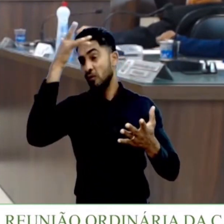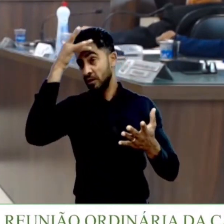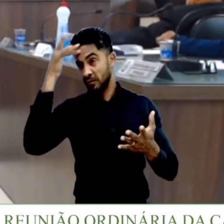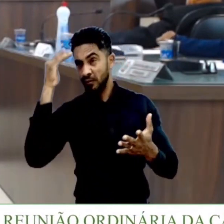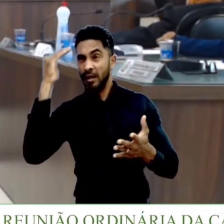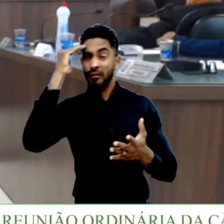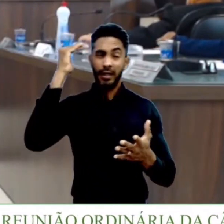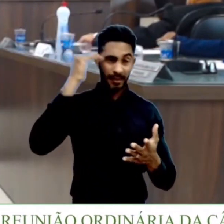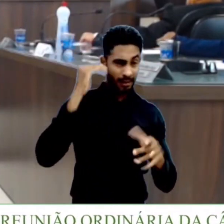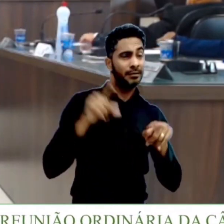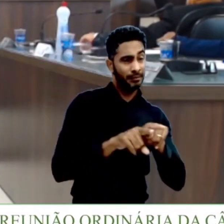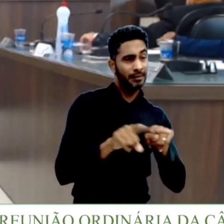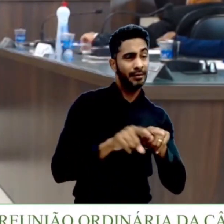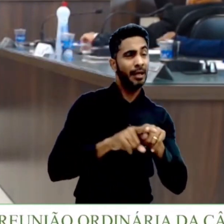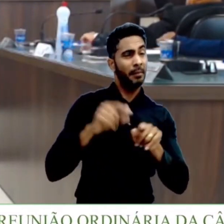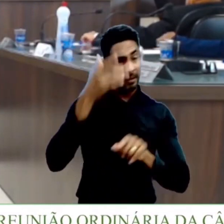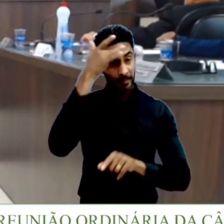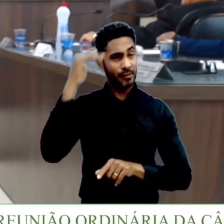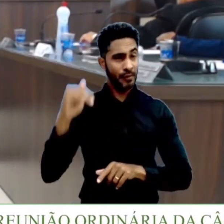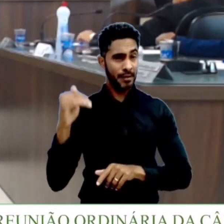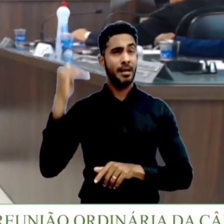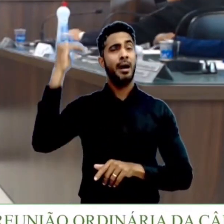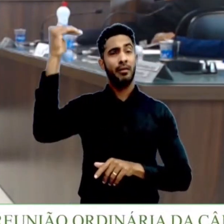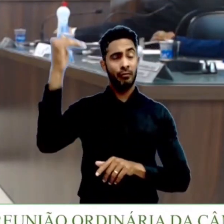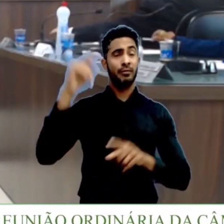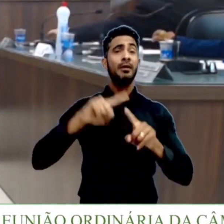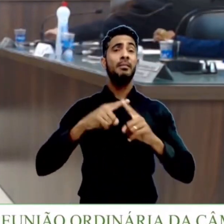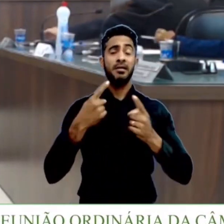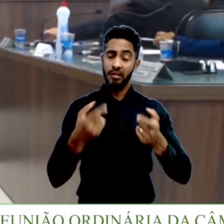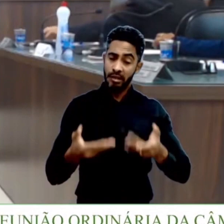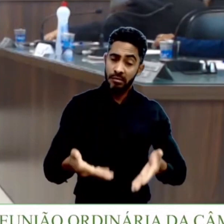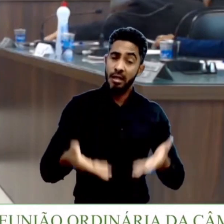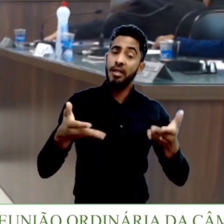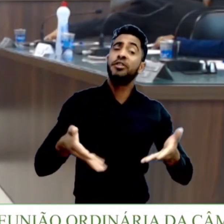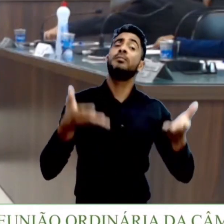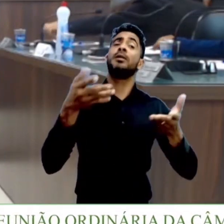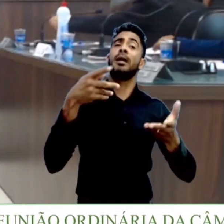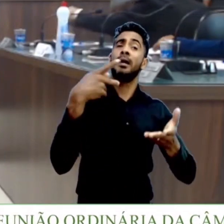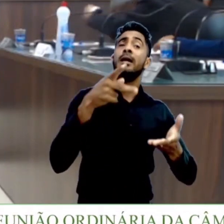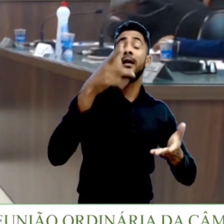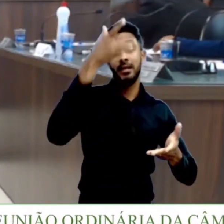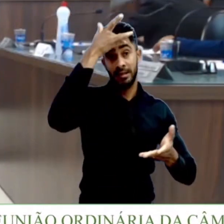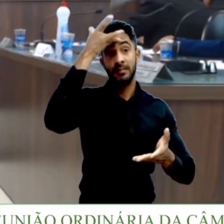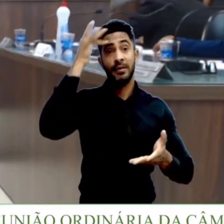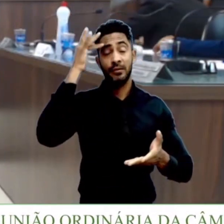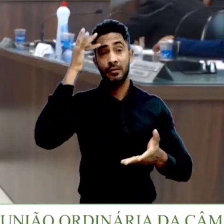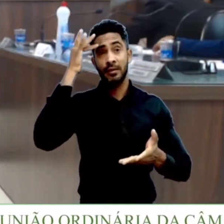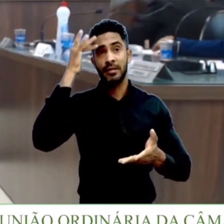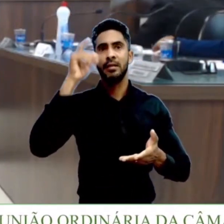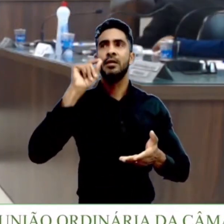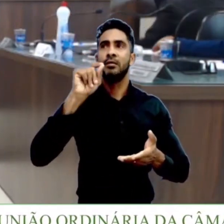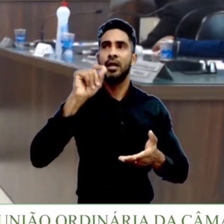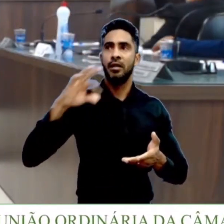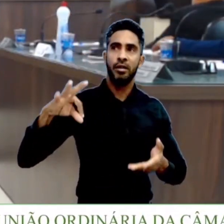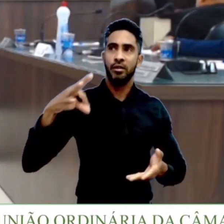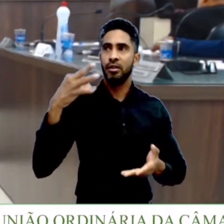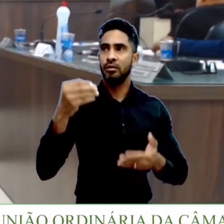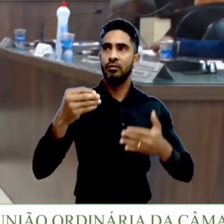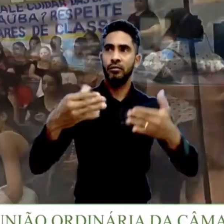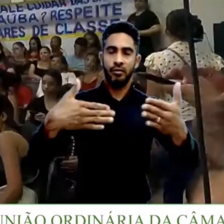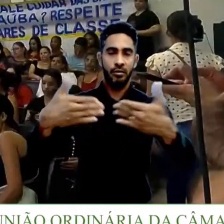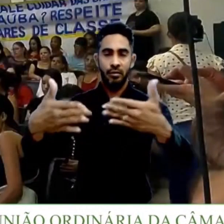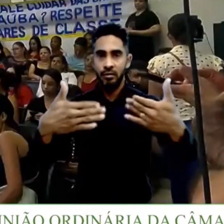adolescente, mas o adulto, mas nós temos que estimular, incentivar e motivar para que todos